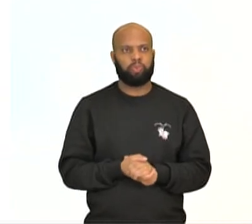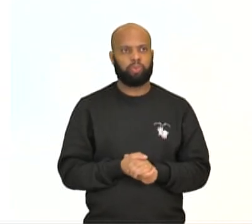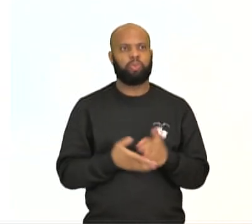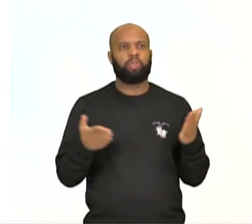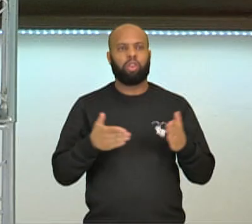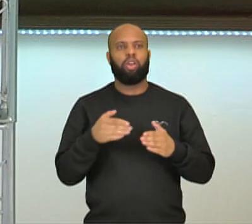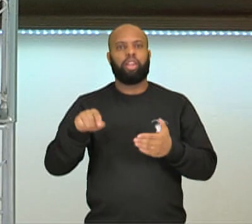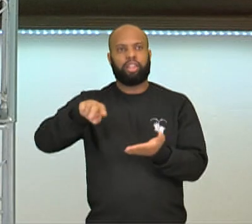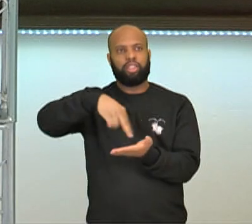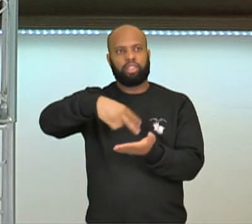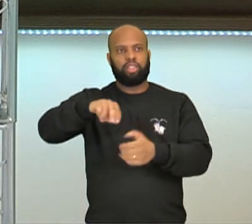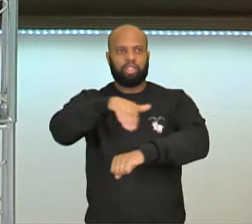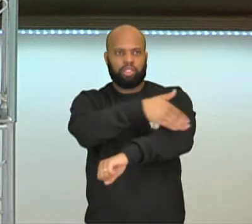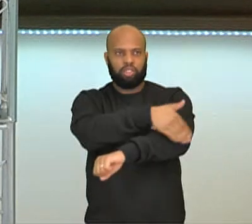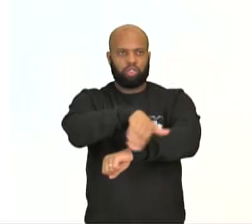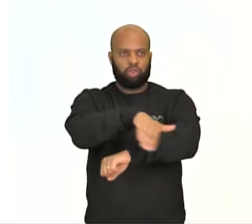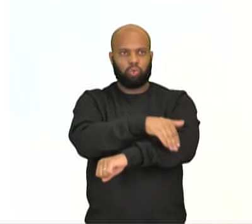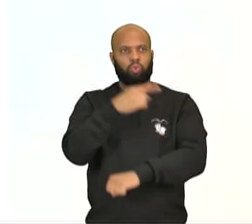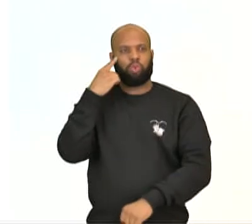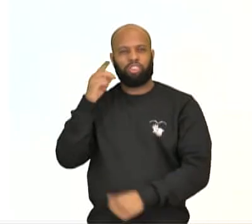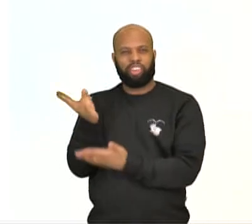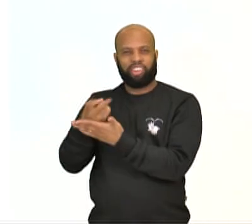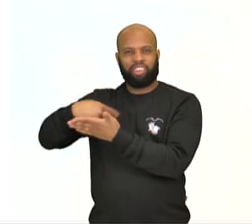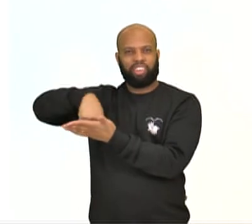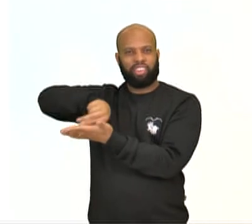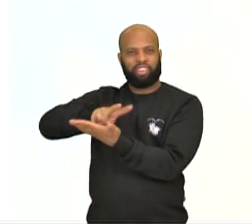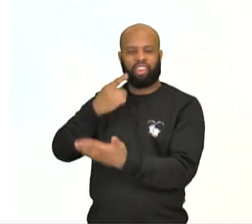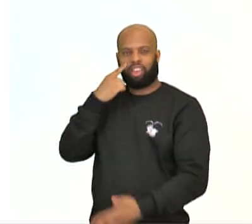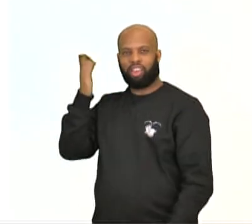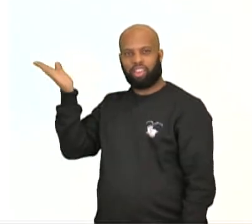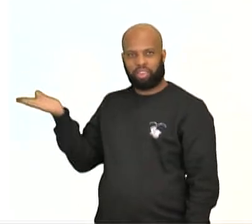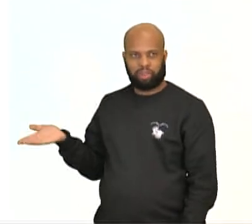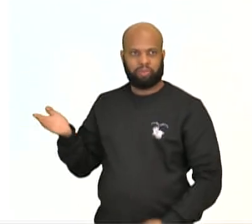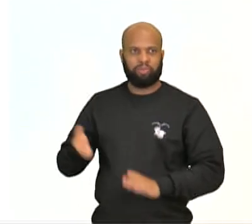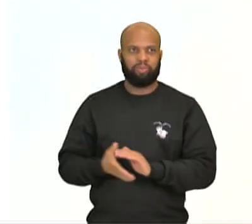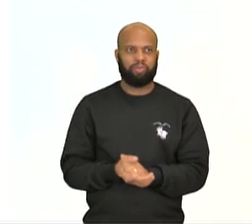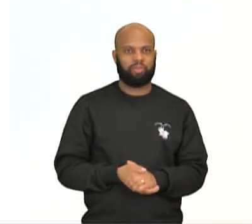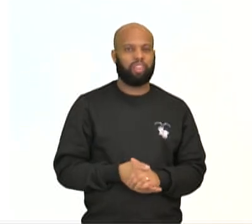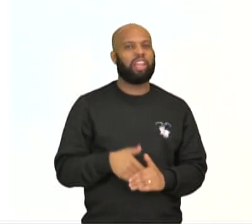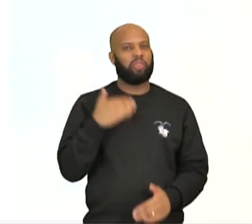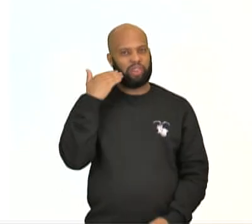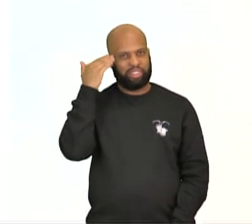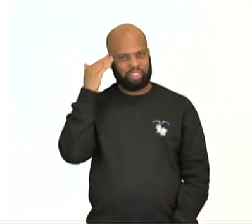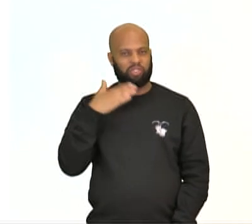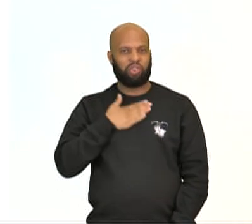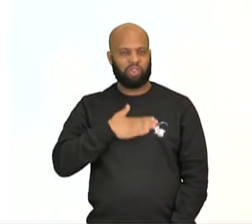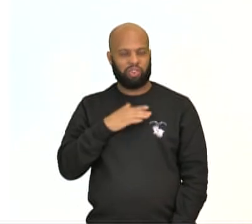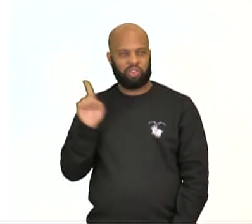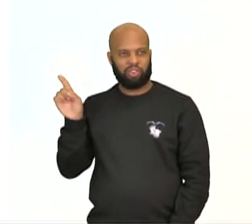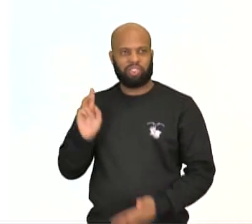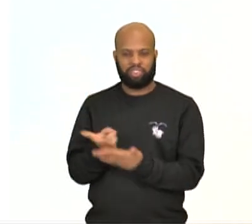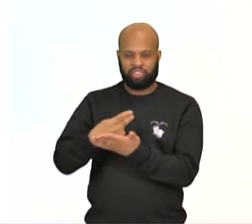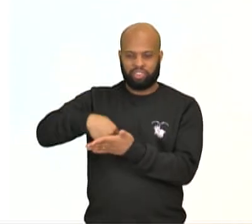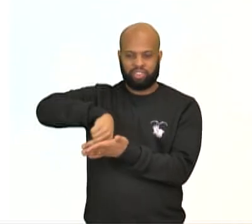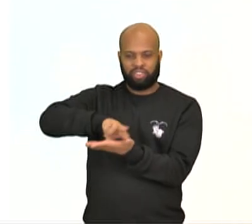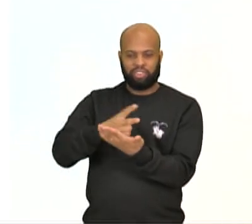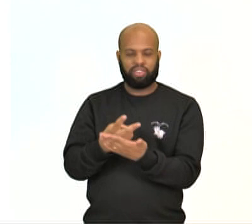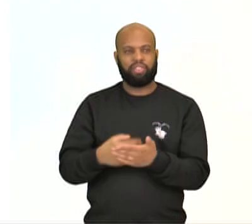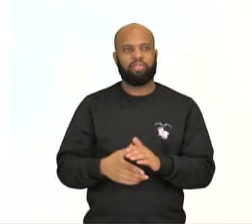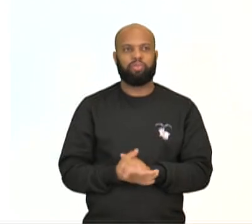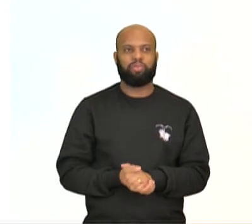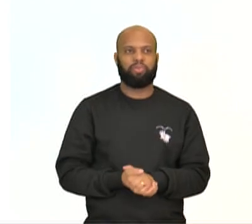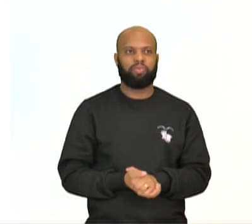Dança de rua, essa muitos gostam, principalmente os adolescentes gostam, né, do street dance, dança de rua.